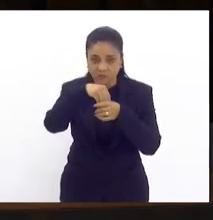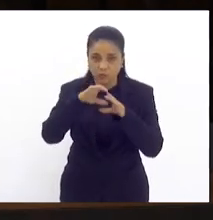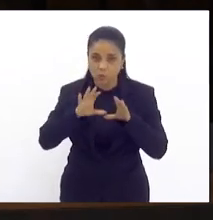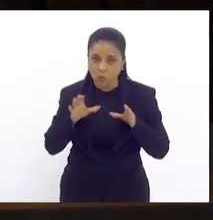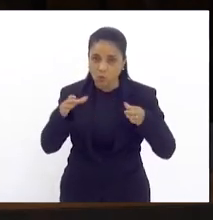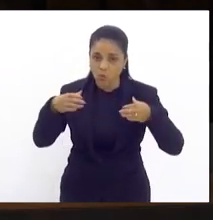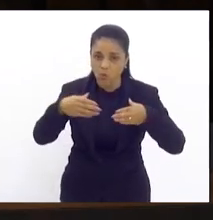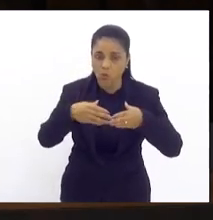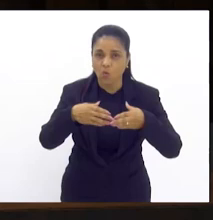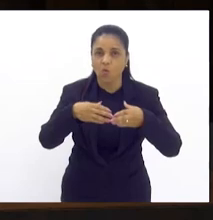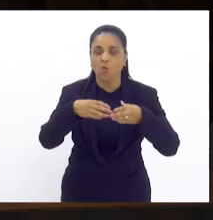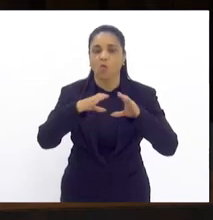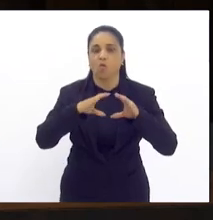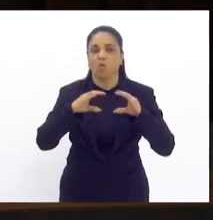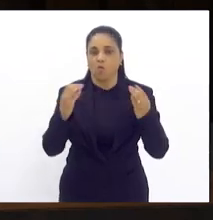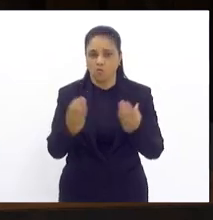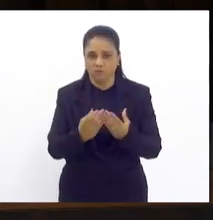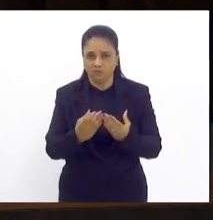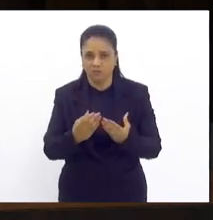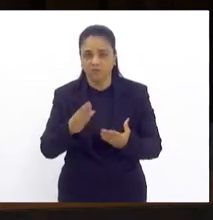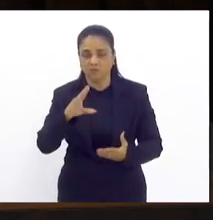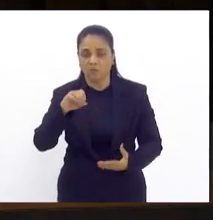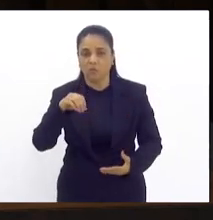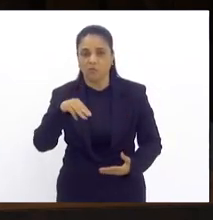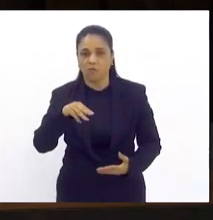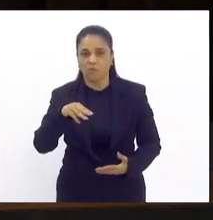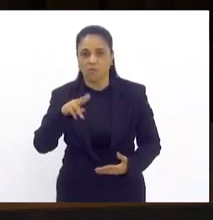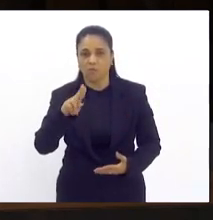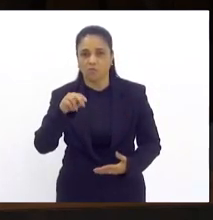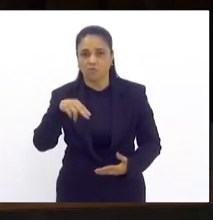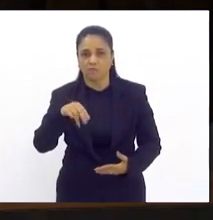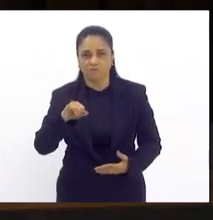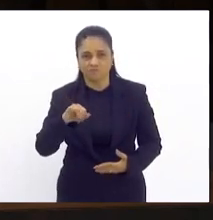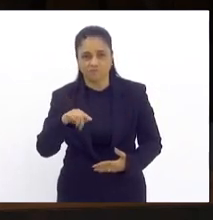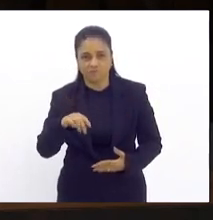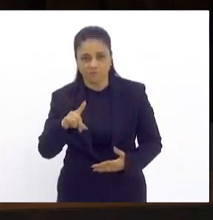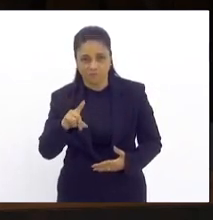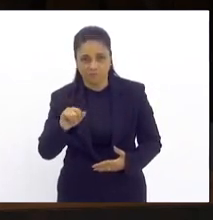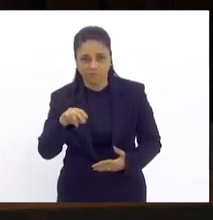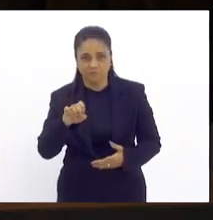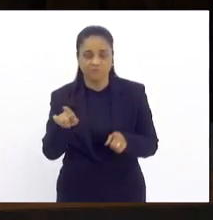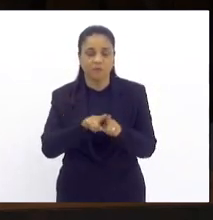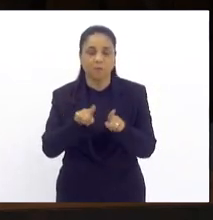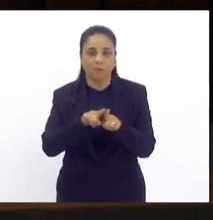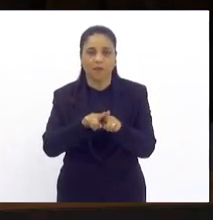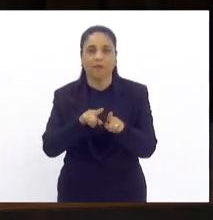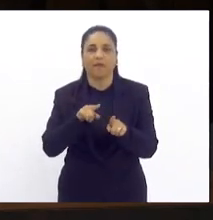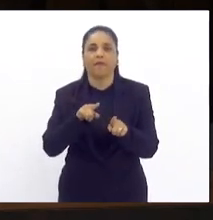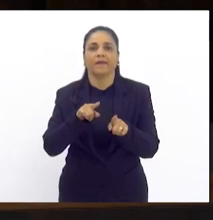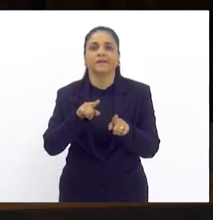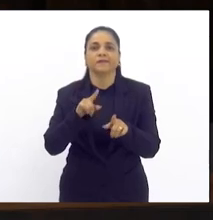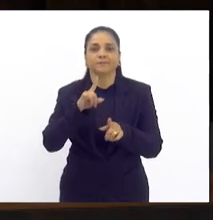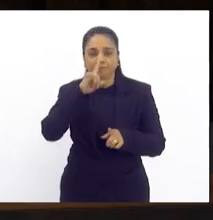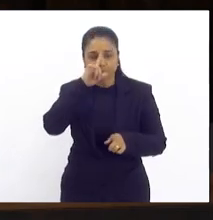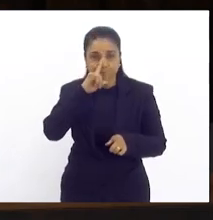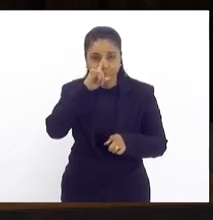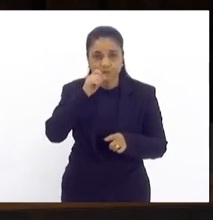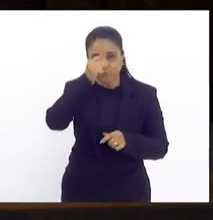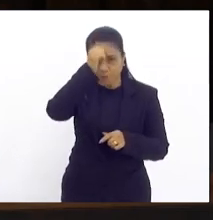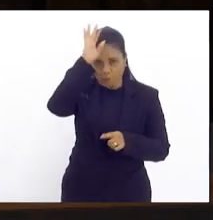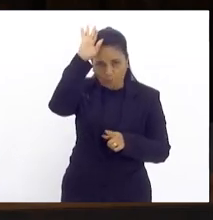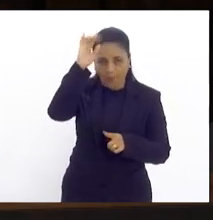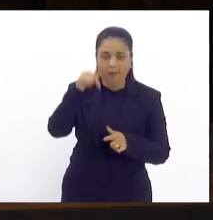enfrentamento que a gente sabe que não é fácil, muitas vezes colocando até em risco essa credibilidade do Corpo Bombeiro, mas foi